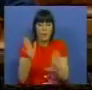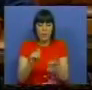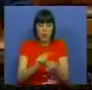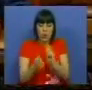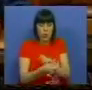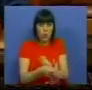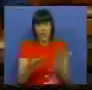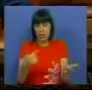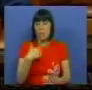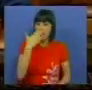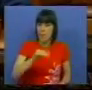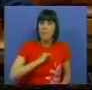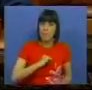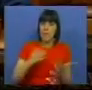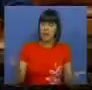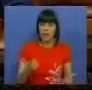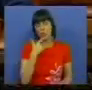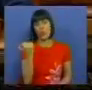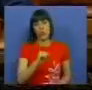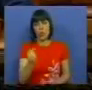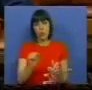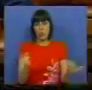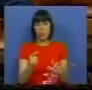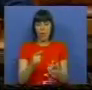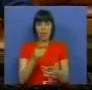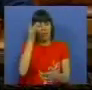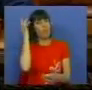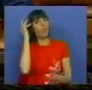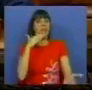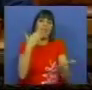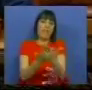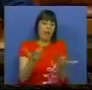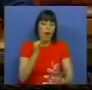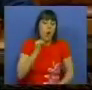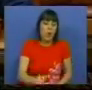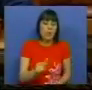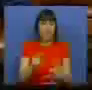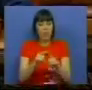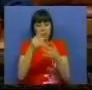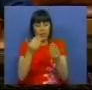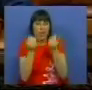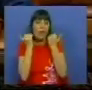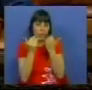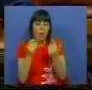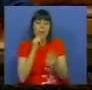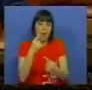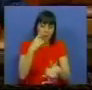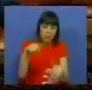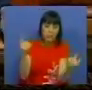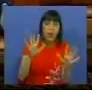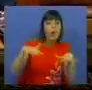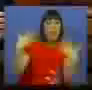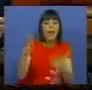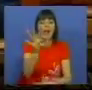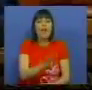corrigir. Como também me parece que não se pode facilitar ao ponto de dizer que o consentimento informado pode ser transmitido sobre